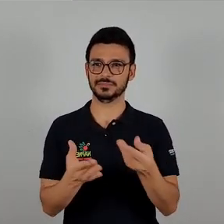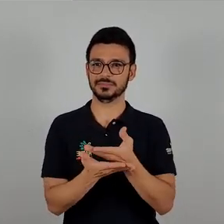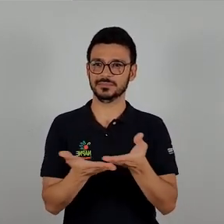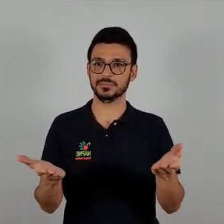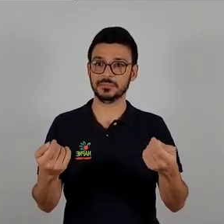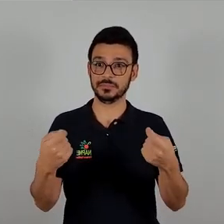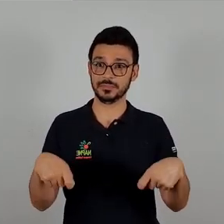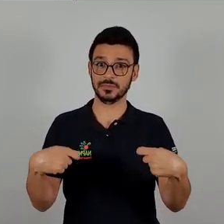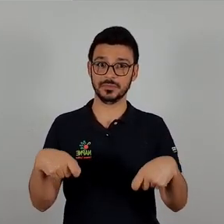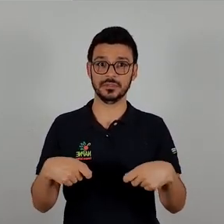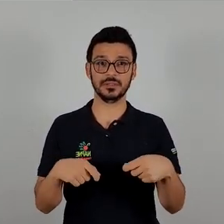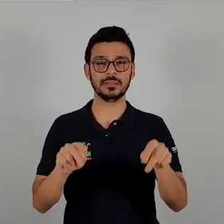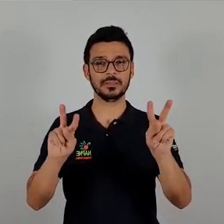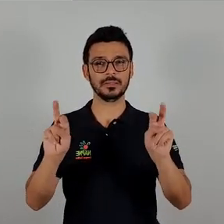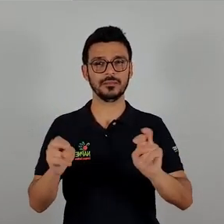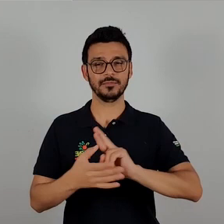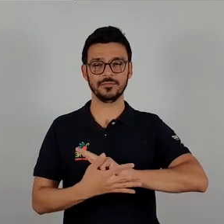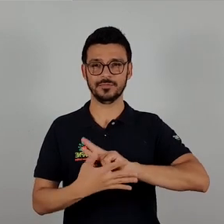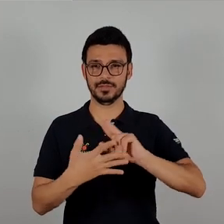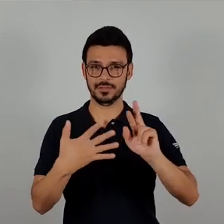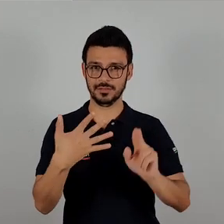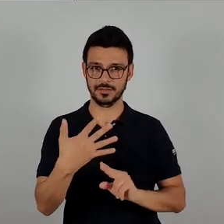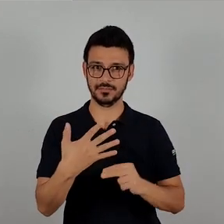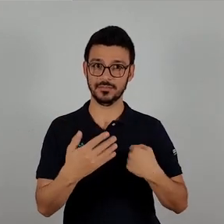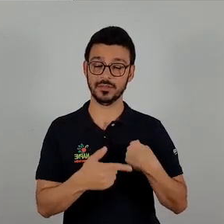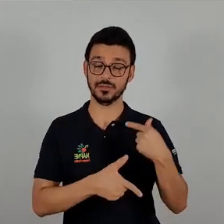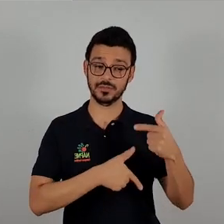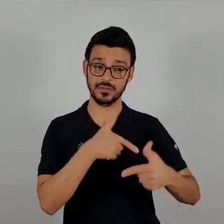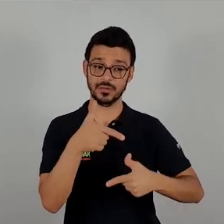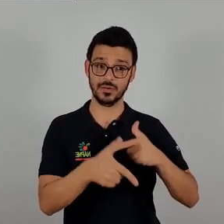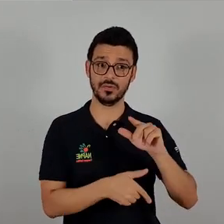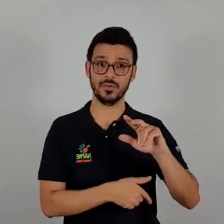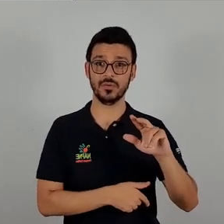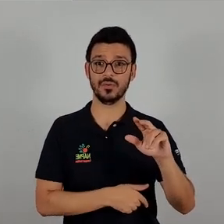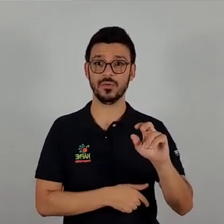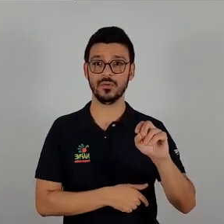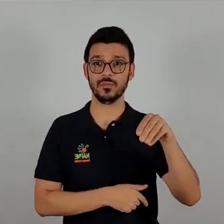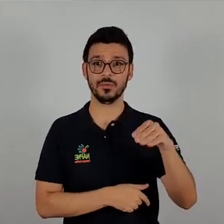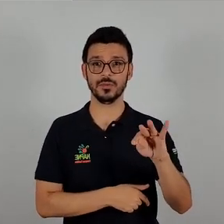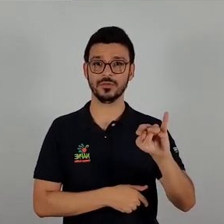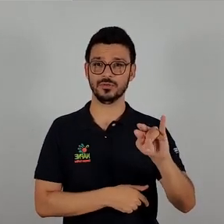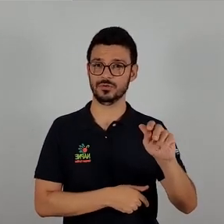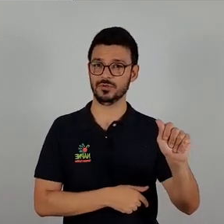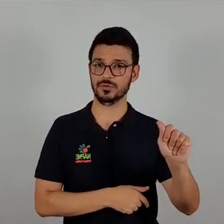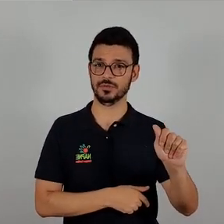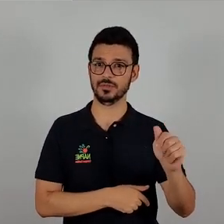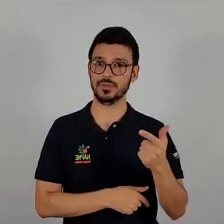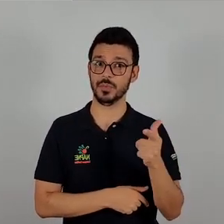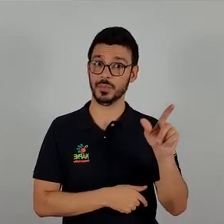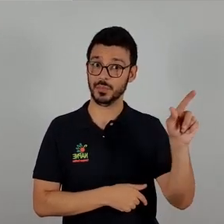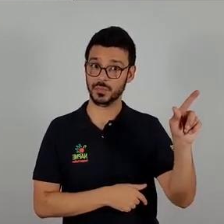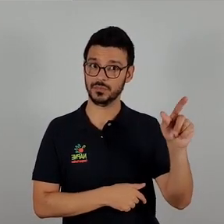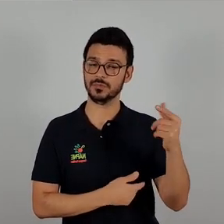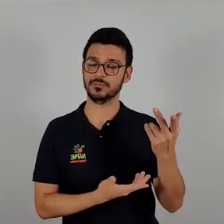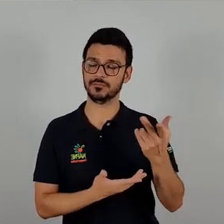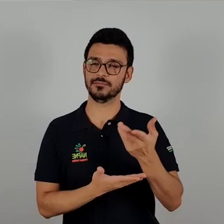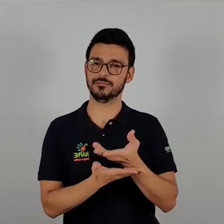viu? Pela sua disponibilidade. Igualmente. Então, tá, gente. Muito obrigada pela atenção de todos. Até mais.